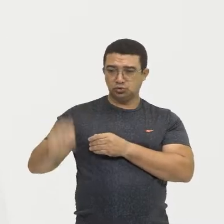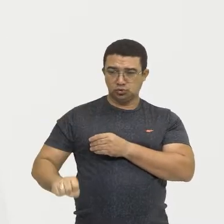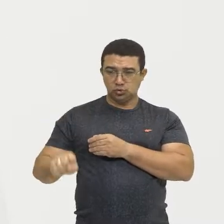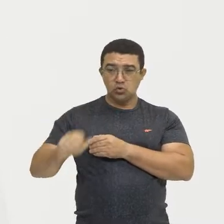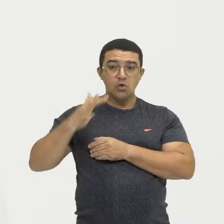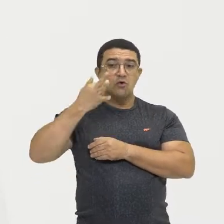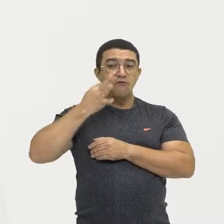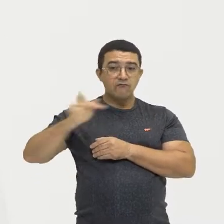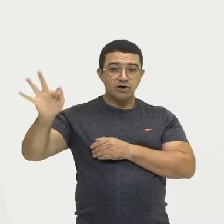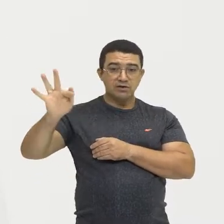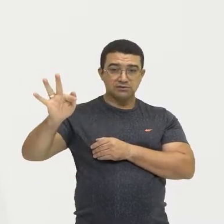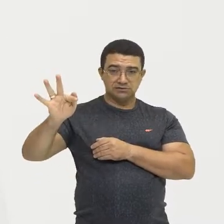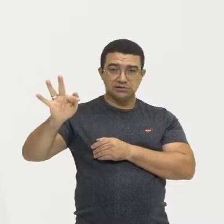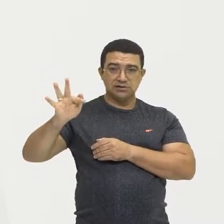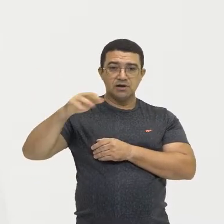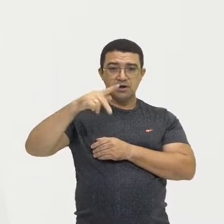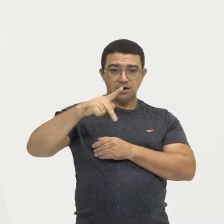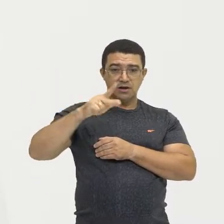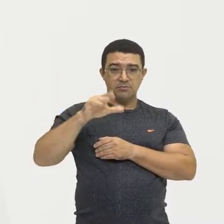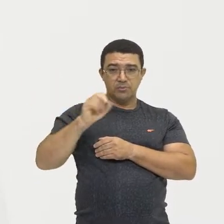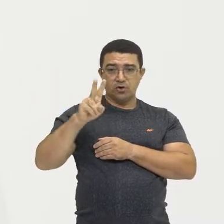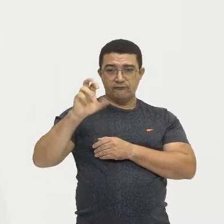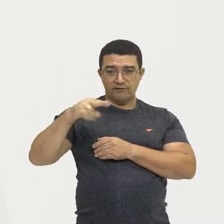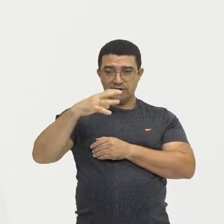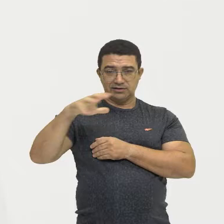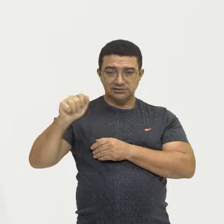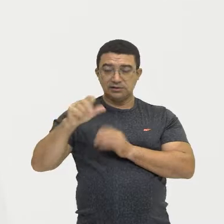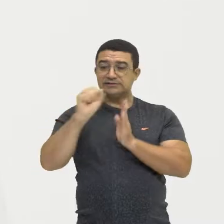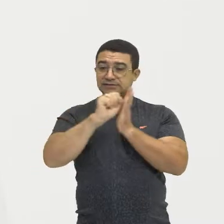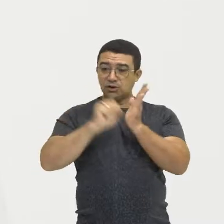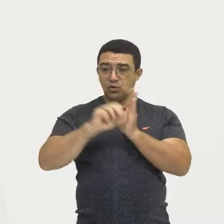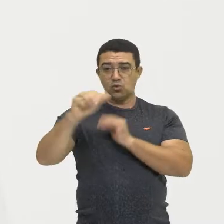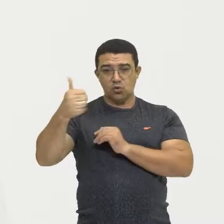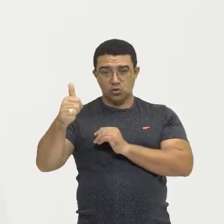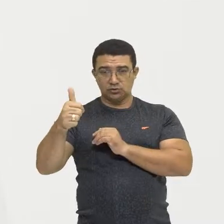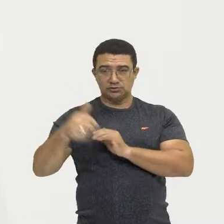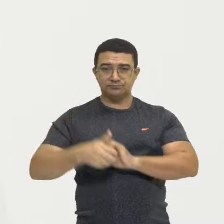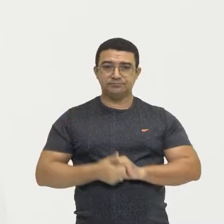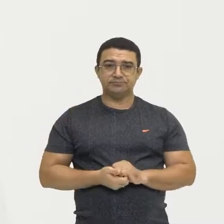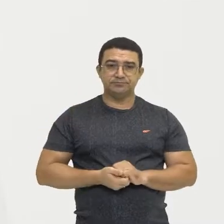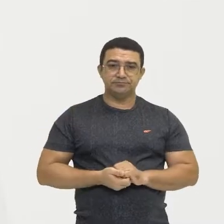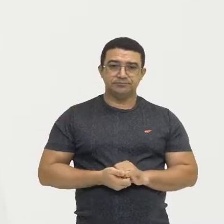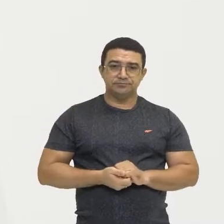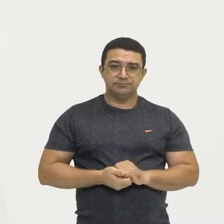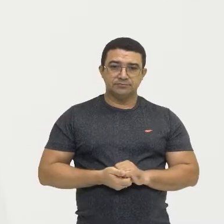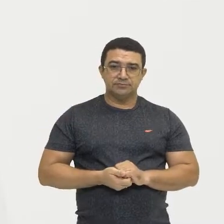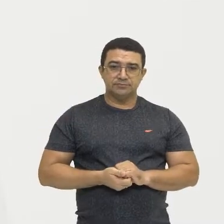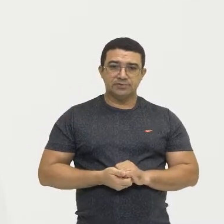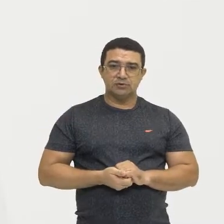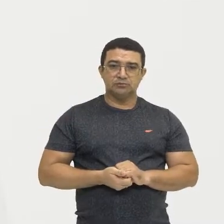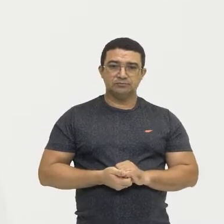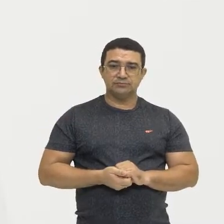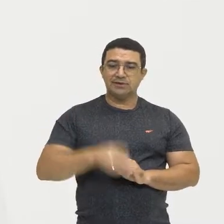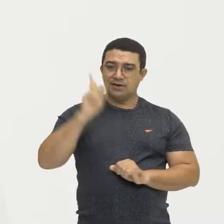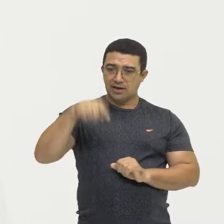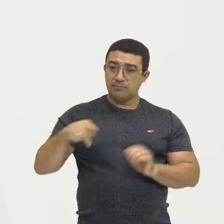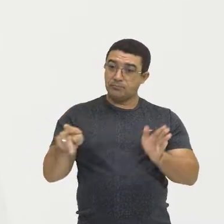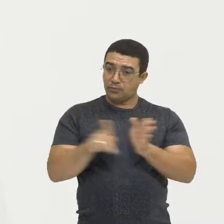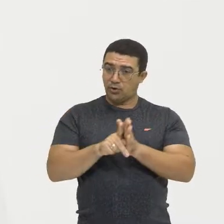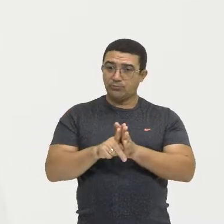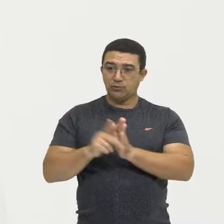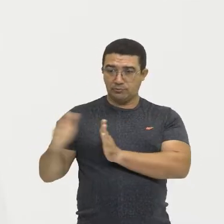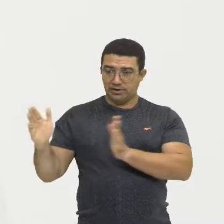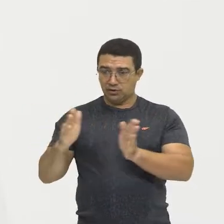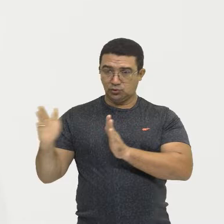na Provença, no século XI. E esse século XI, você sabe, faz parte da Idade Média, por isso